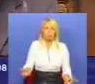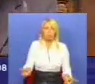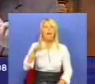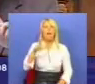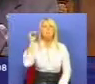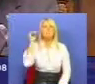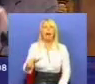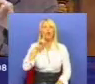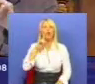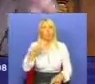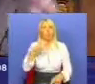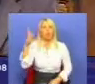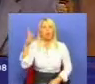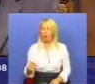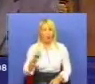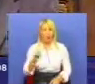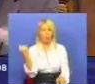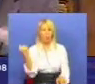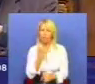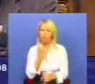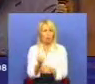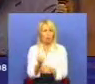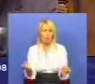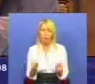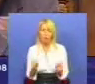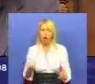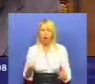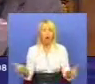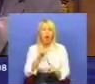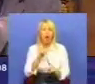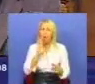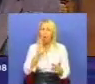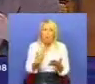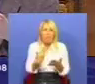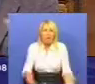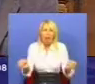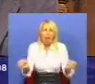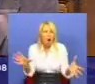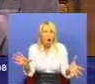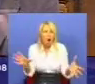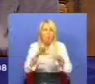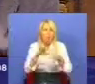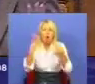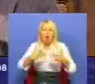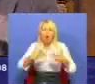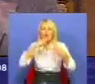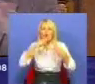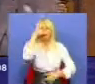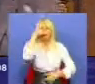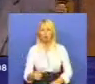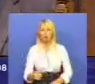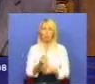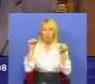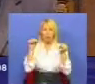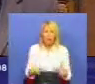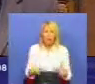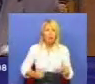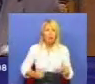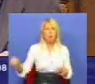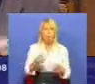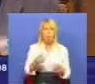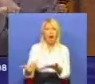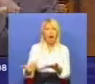Não tenho essa ideia, não funciona. Não afeta nada as contas do Estado, porque aqui não há nenhuma receita